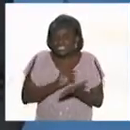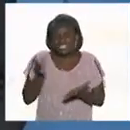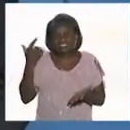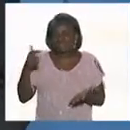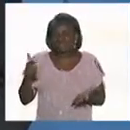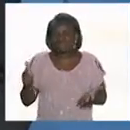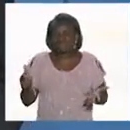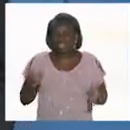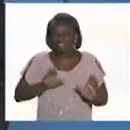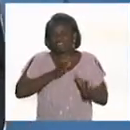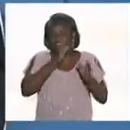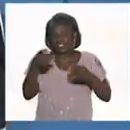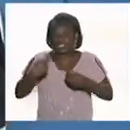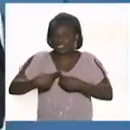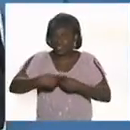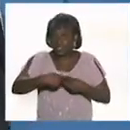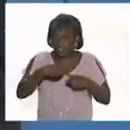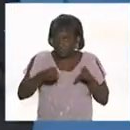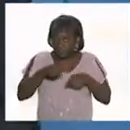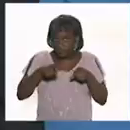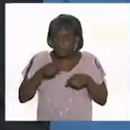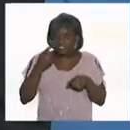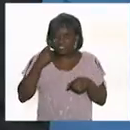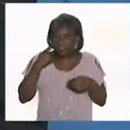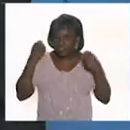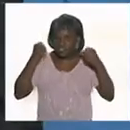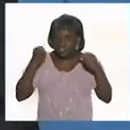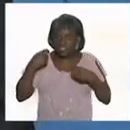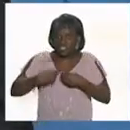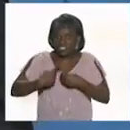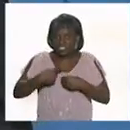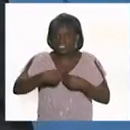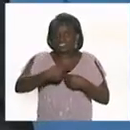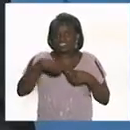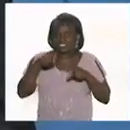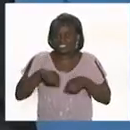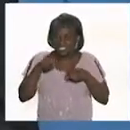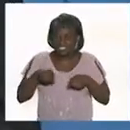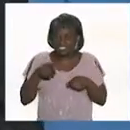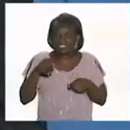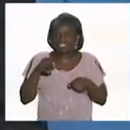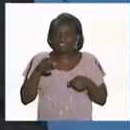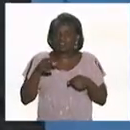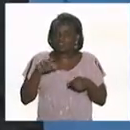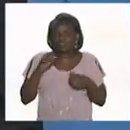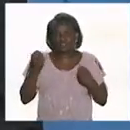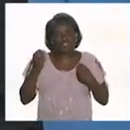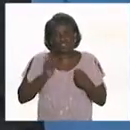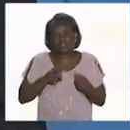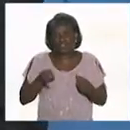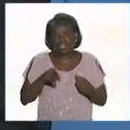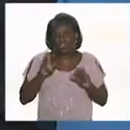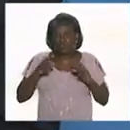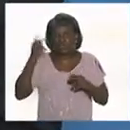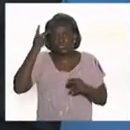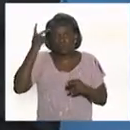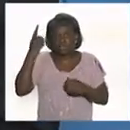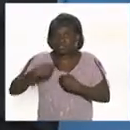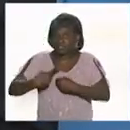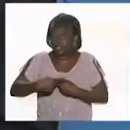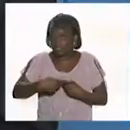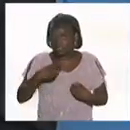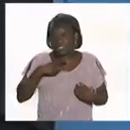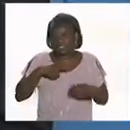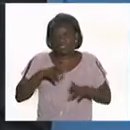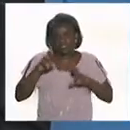que tinha antes. Aí você foi para o interior. Você tentou fortalecer o interior do Rio de Janeiro, que não é tão forte como o interior de São